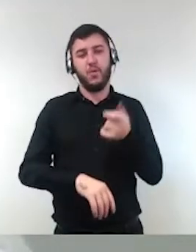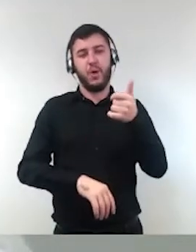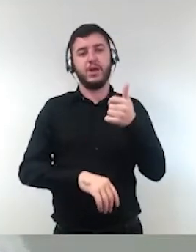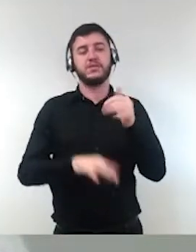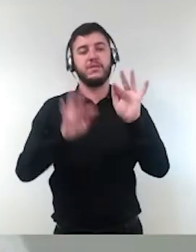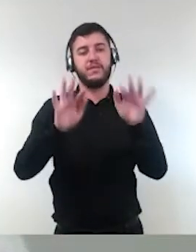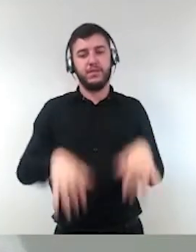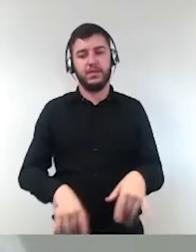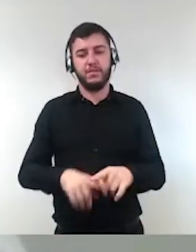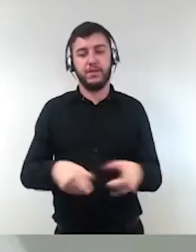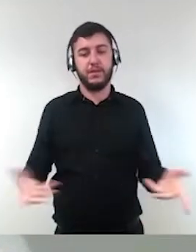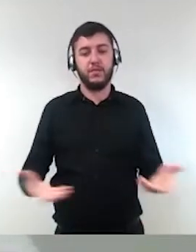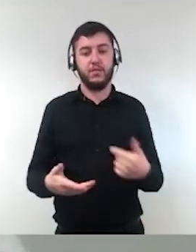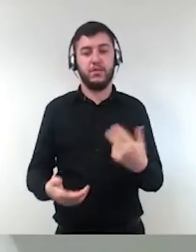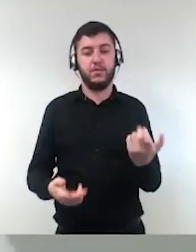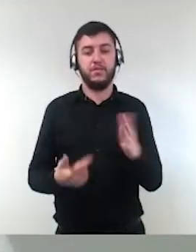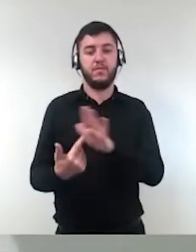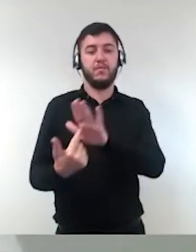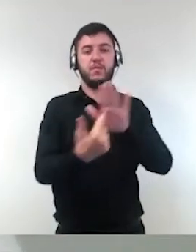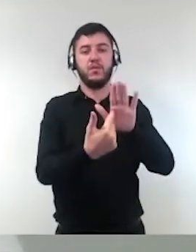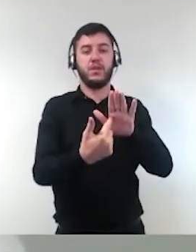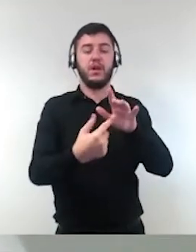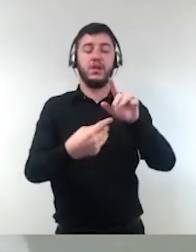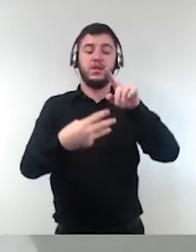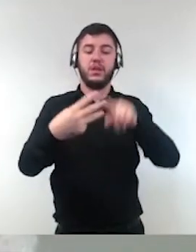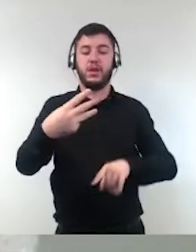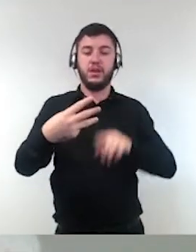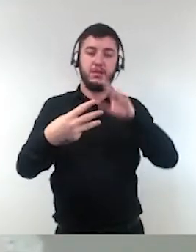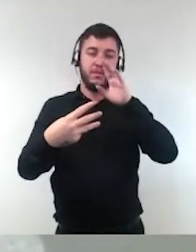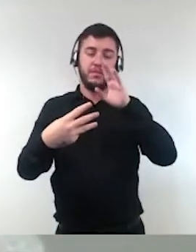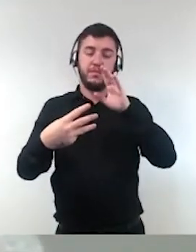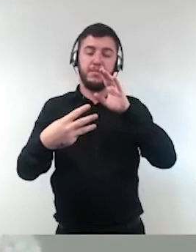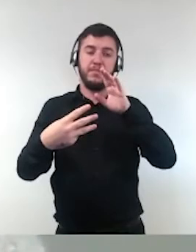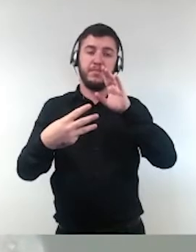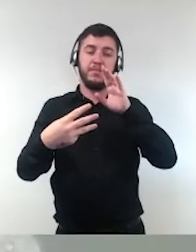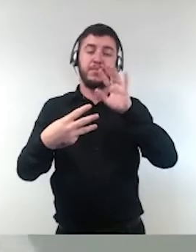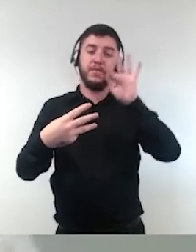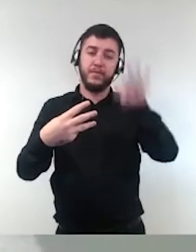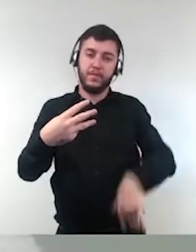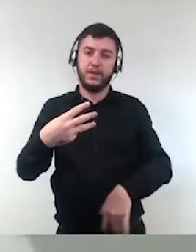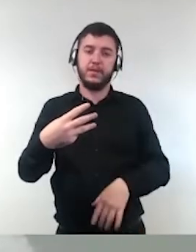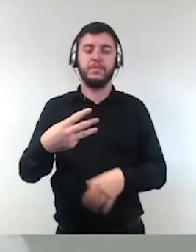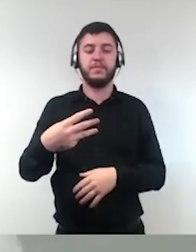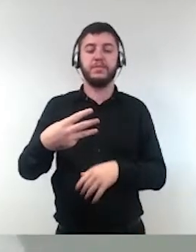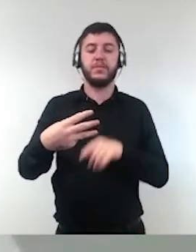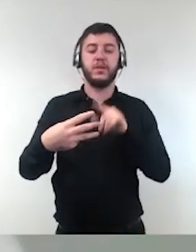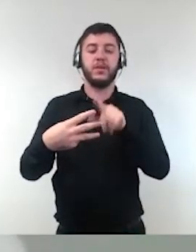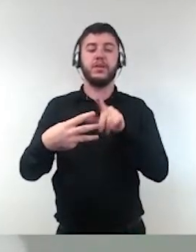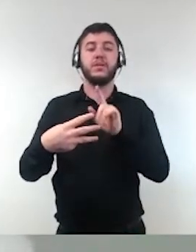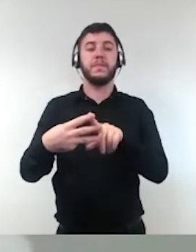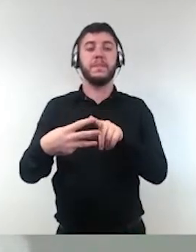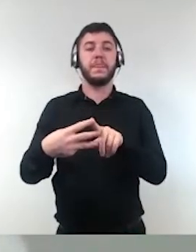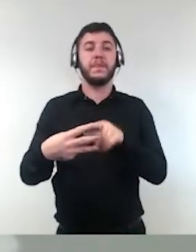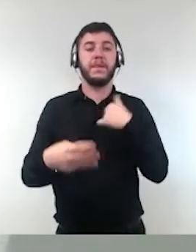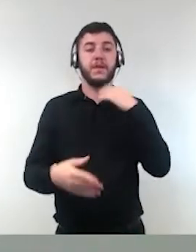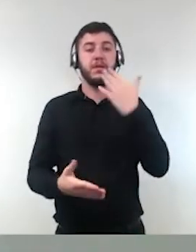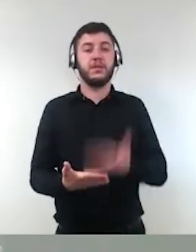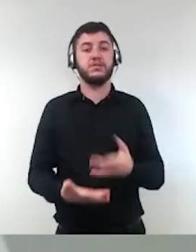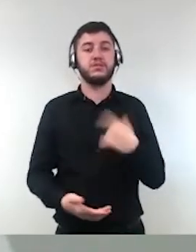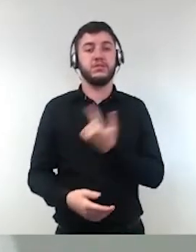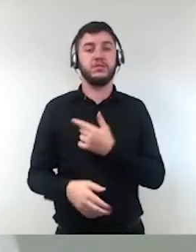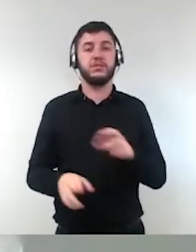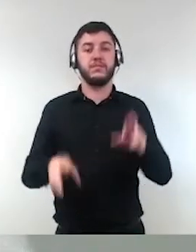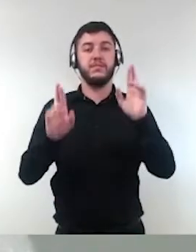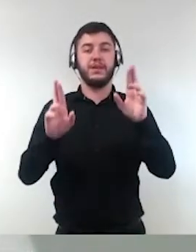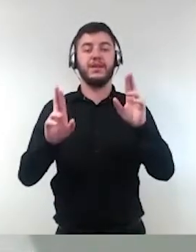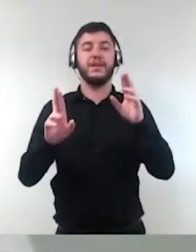vou apenas destacar 3 pontos finais. Eu acredito que a nossa experiência acelerada do tempo,